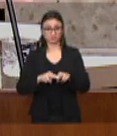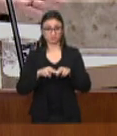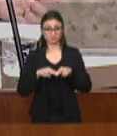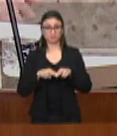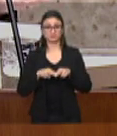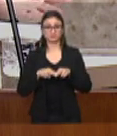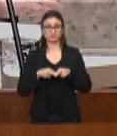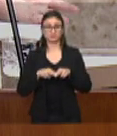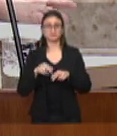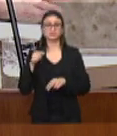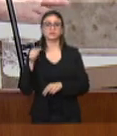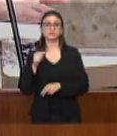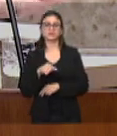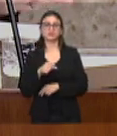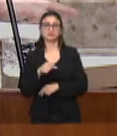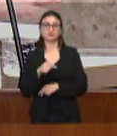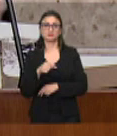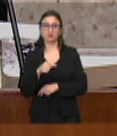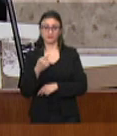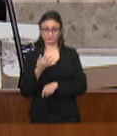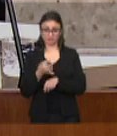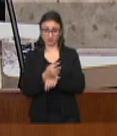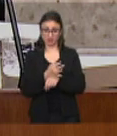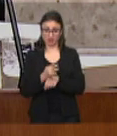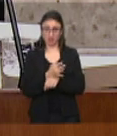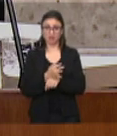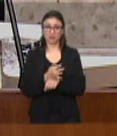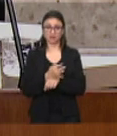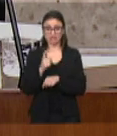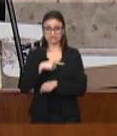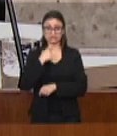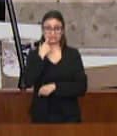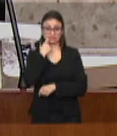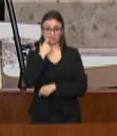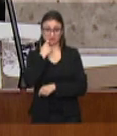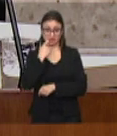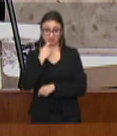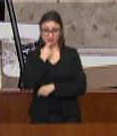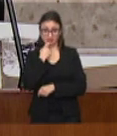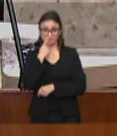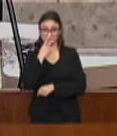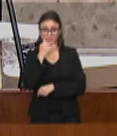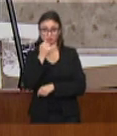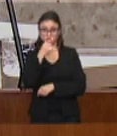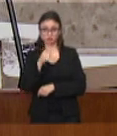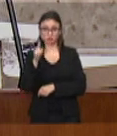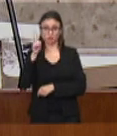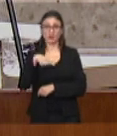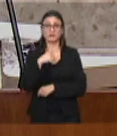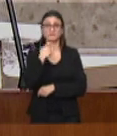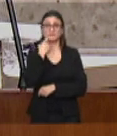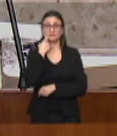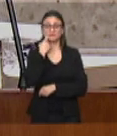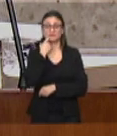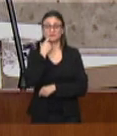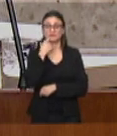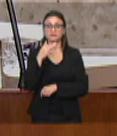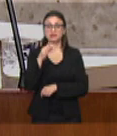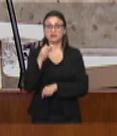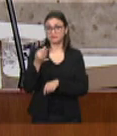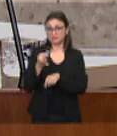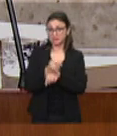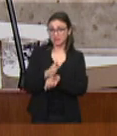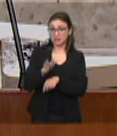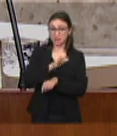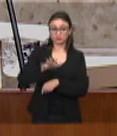de um desses feriados, que no caso é a Sexta-feira da Paixão, já ser um feriado nacional, ainda